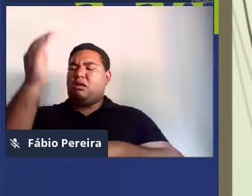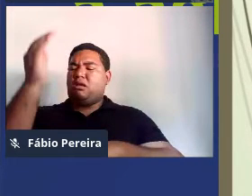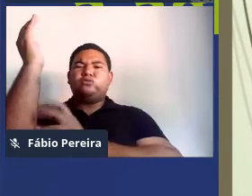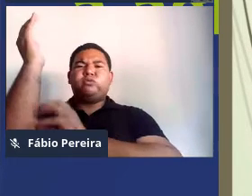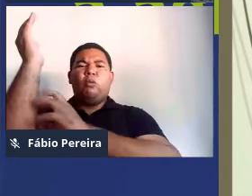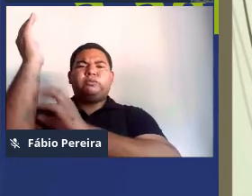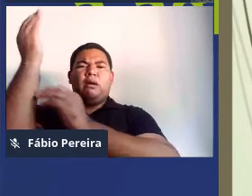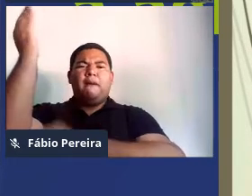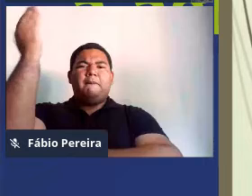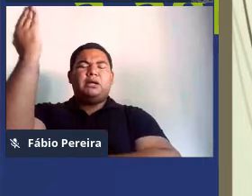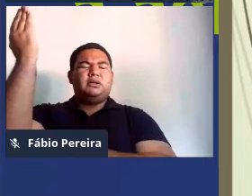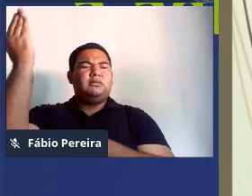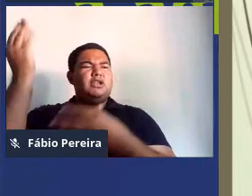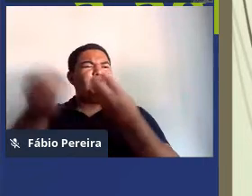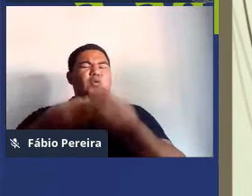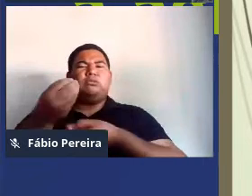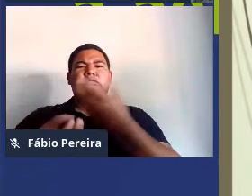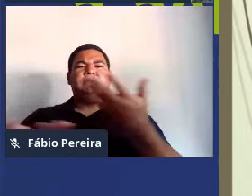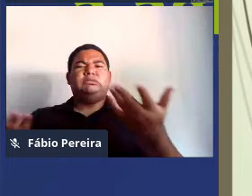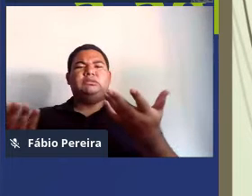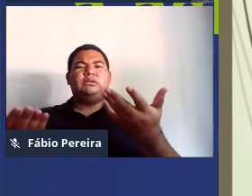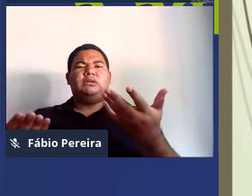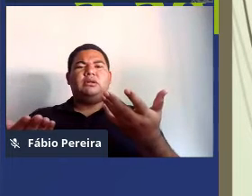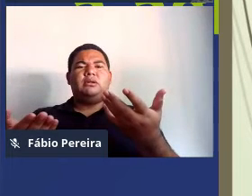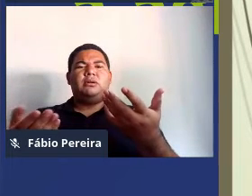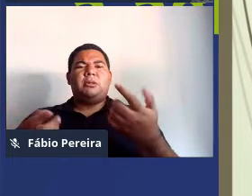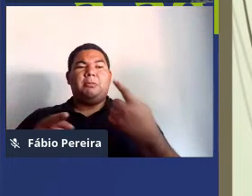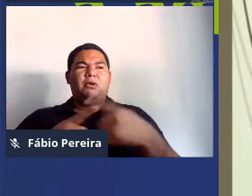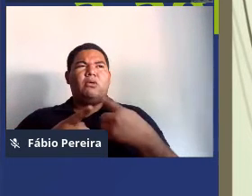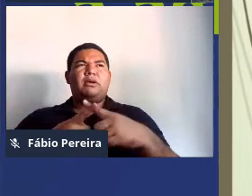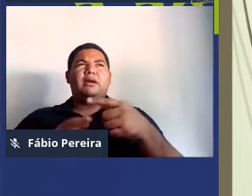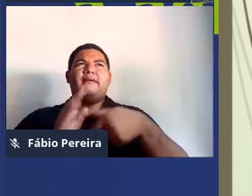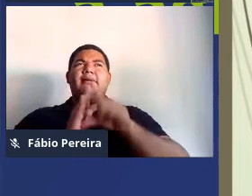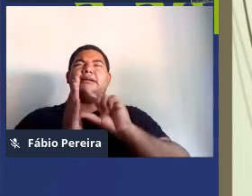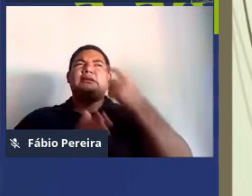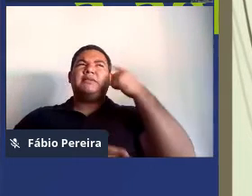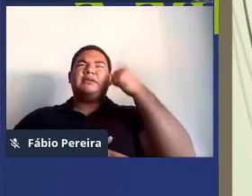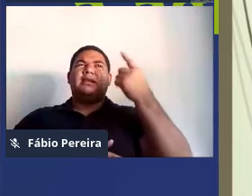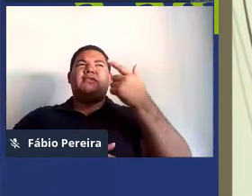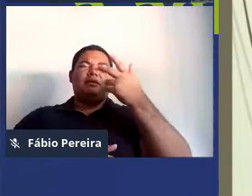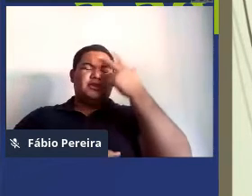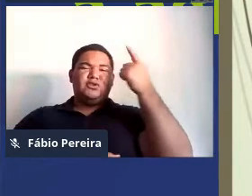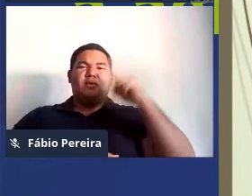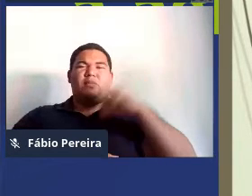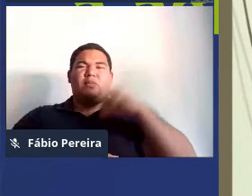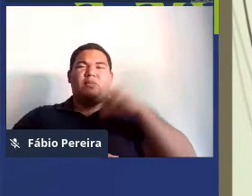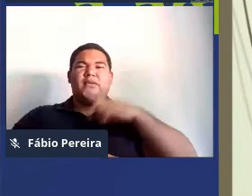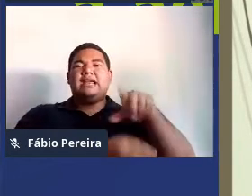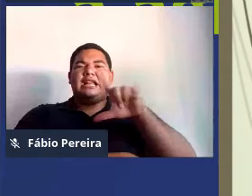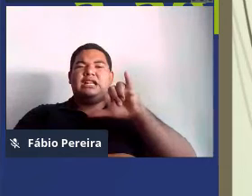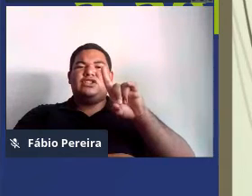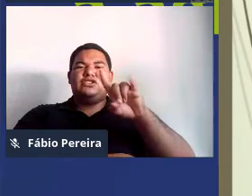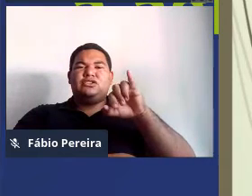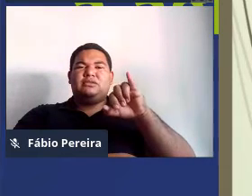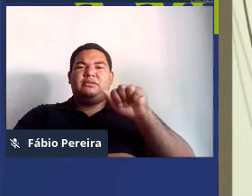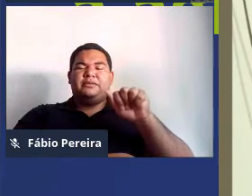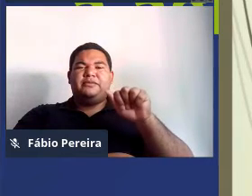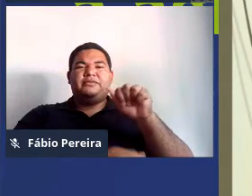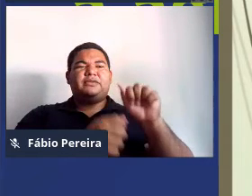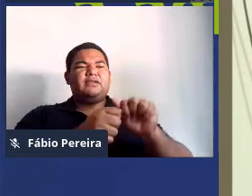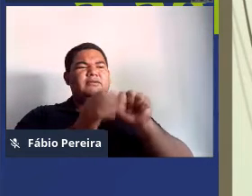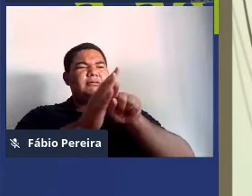gente tinha aquela ideia, olha, não vai dar para digerir lignina. Só que quando foi feito o transcriptoma dessa